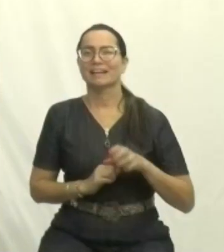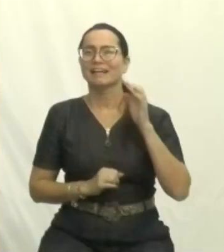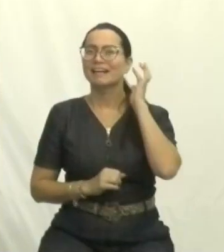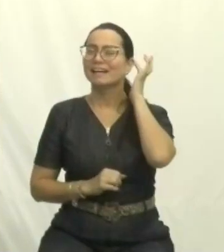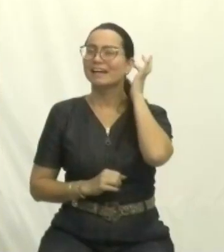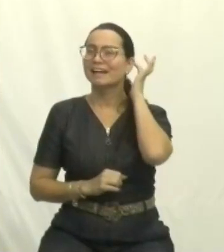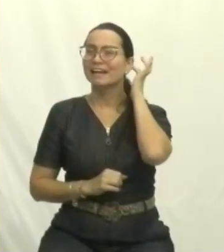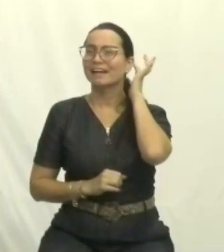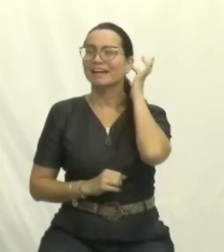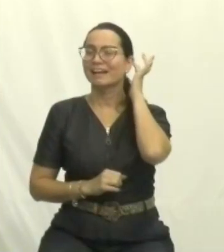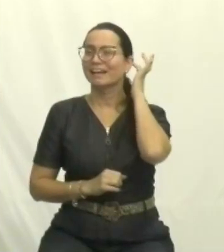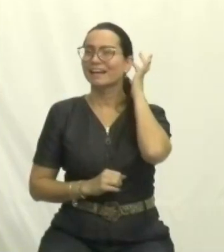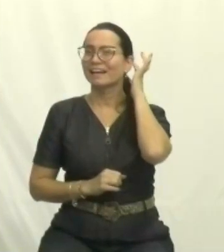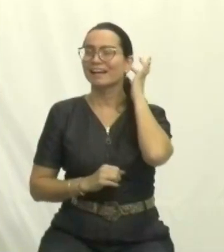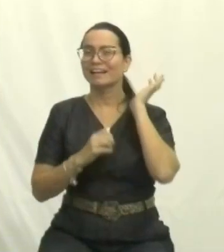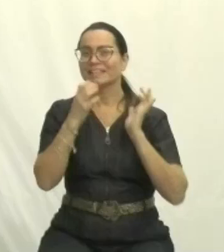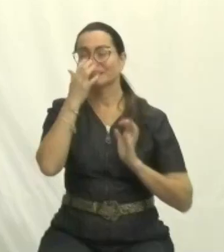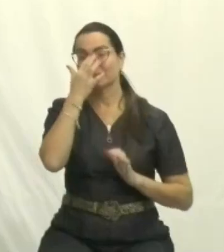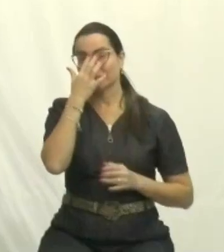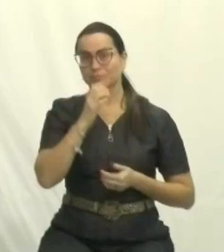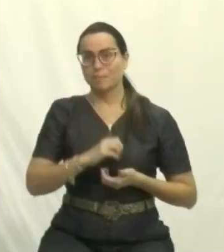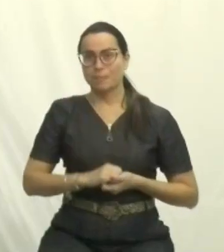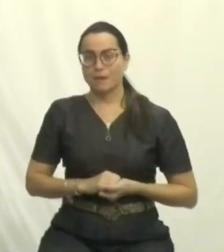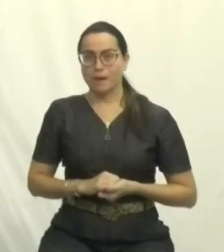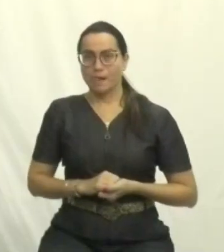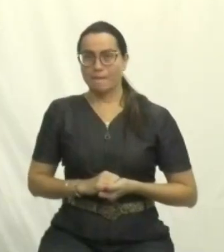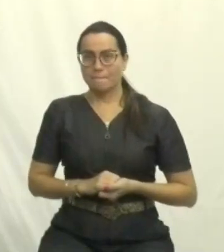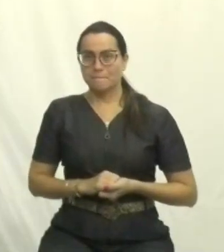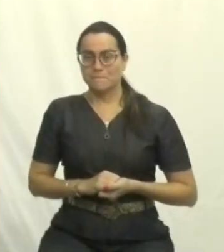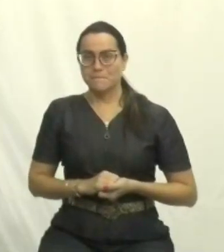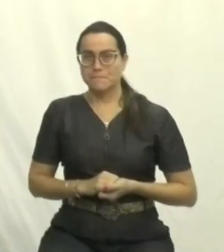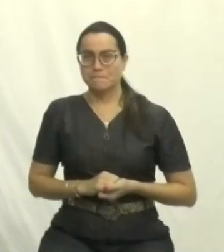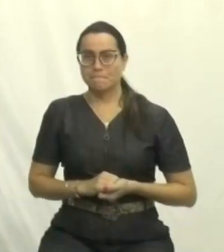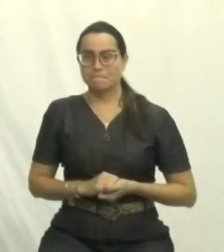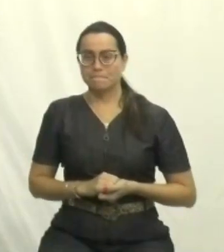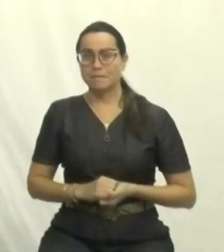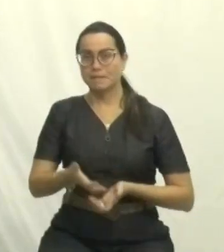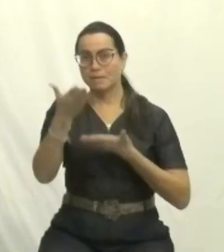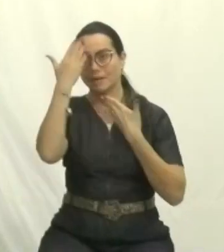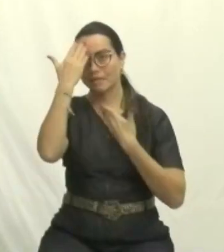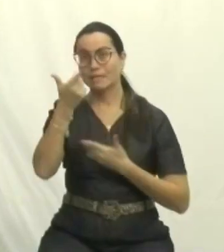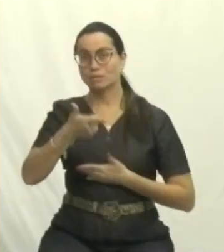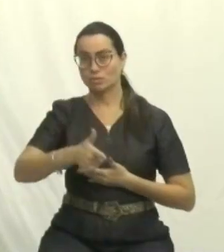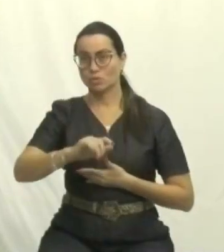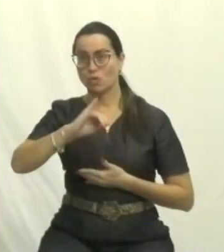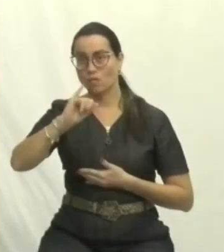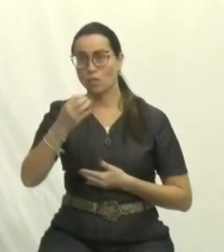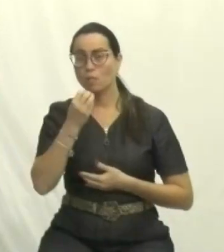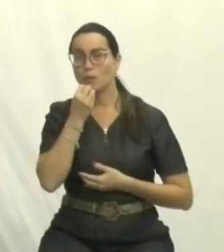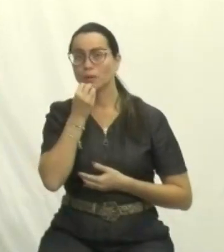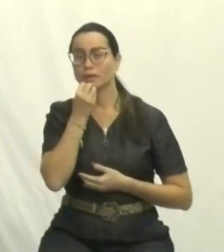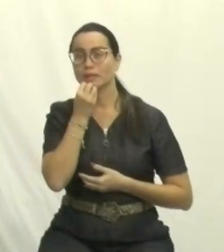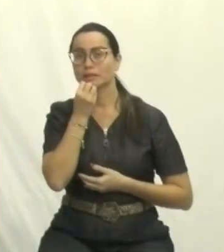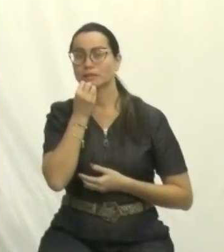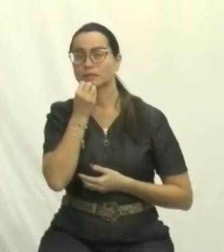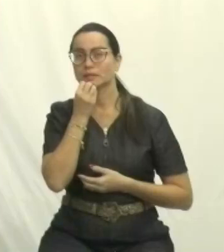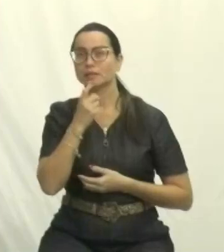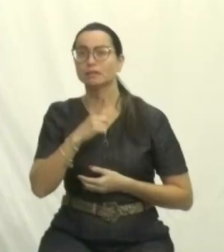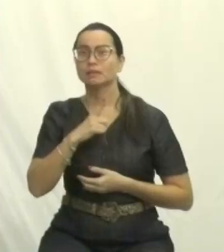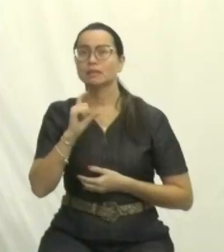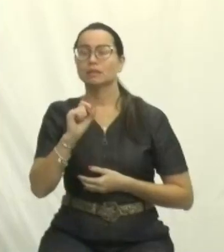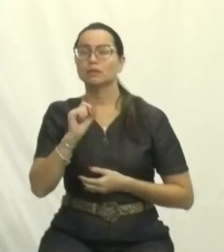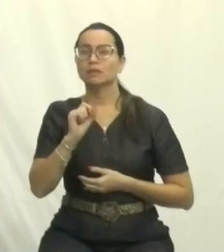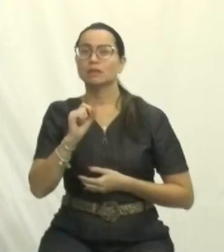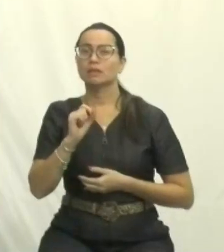tá. Aí. Deu? Deu. Então, agradeço mais uma vez a oportunidade. E a gente tem uma apresentação, se o